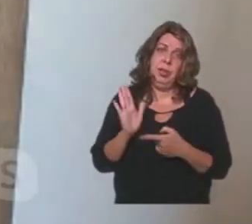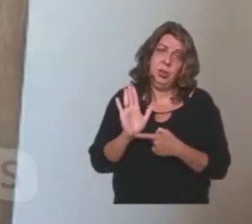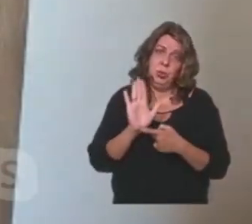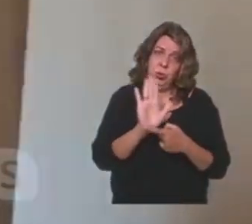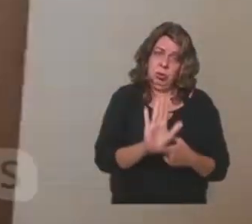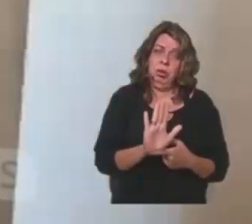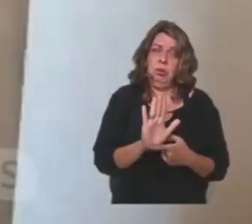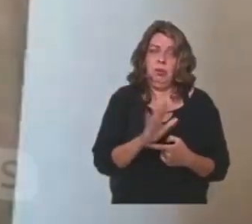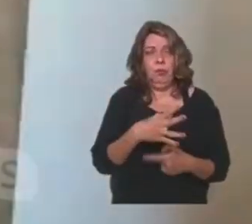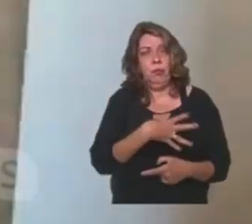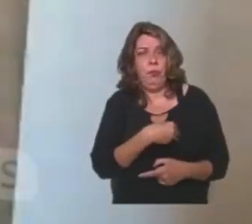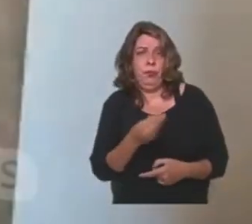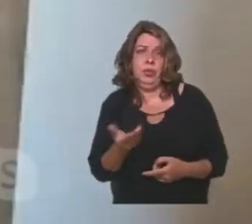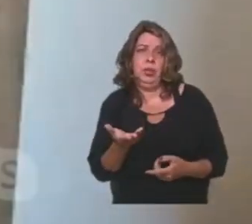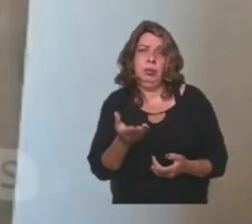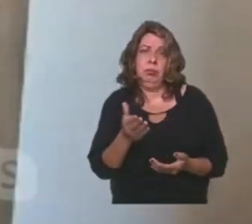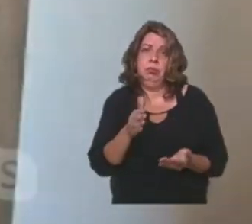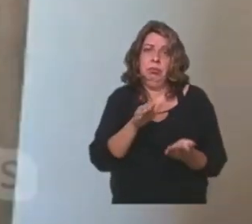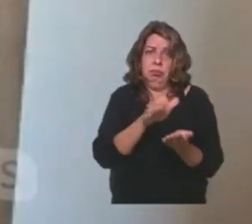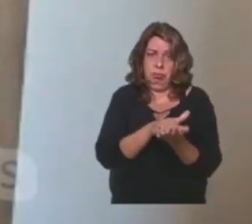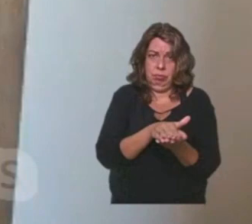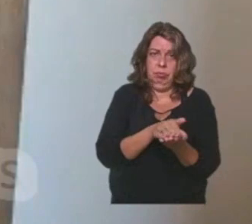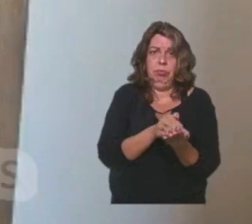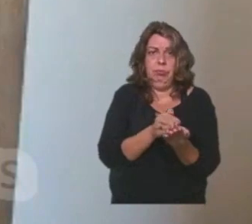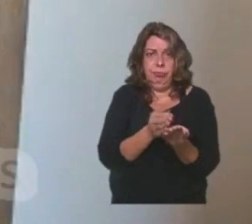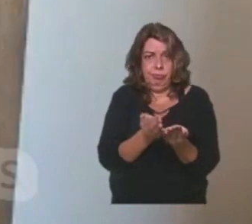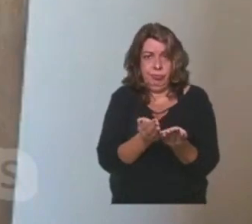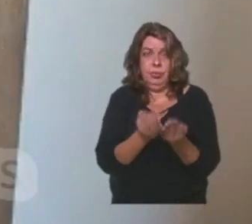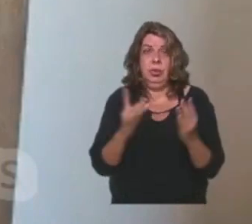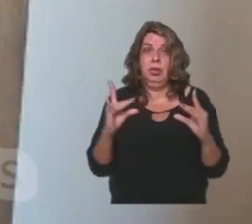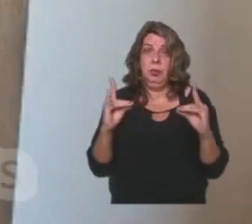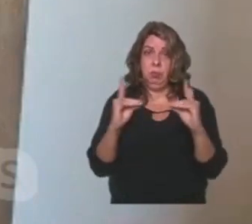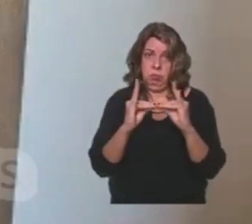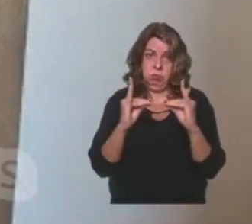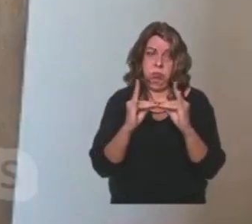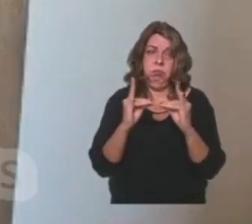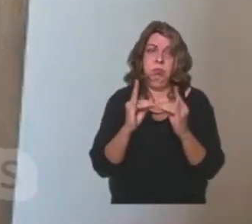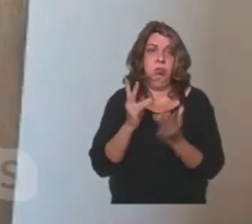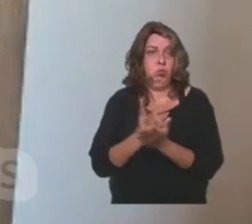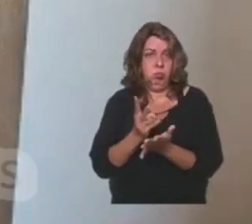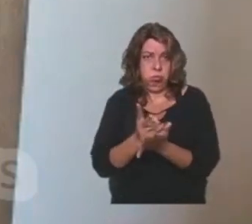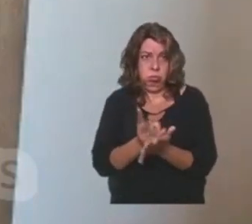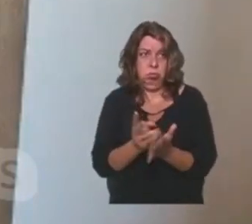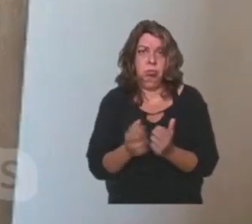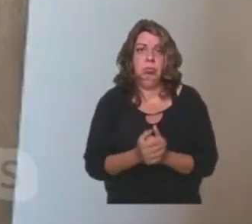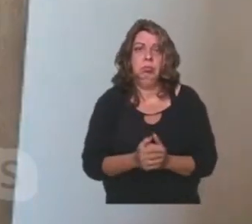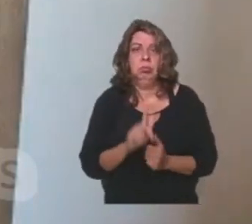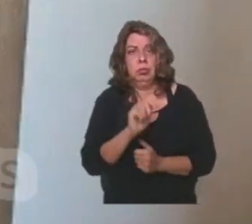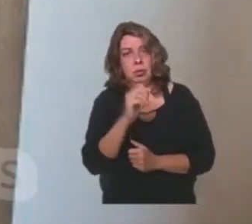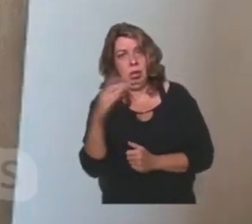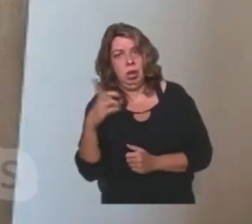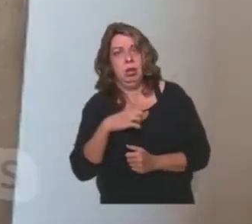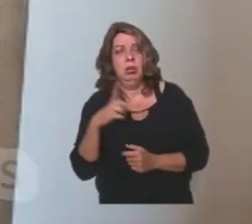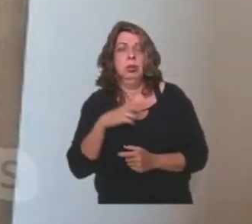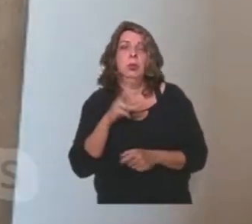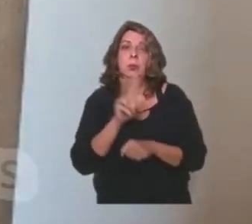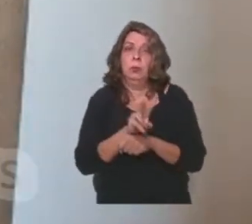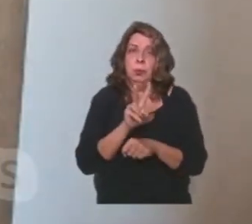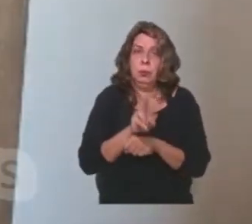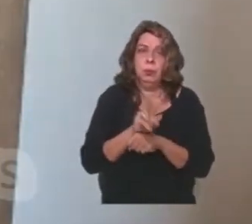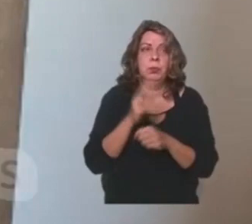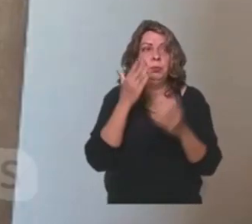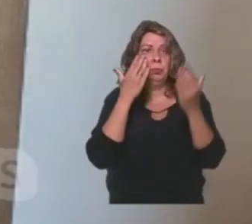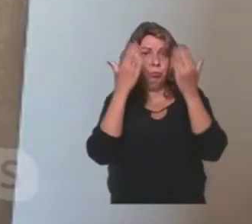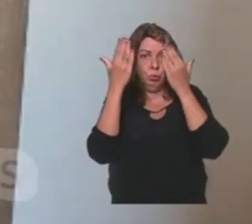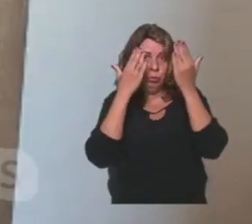seu filho e fazer todo o funeral dele. E o GAC dá continuidade, prestando essa assistência com atendimento